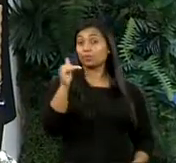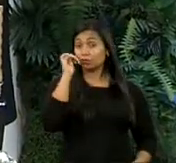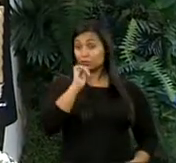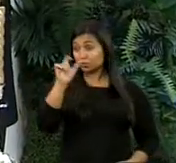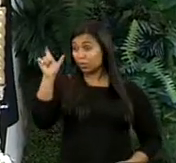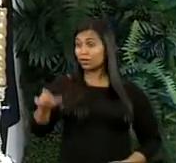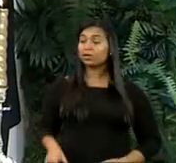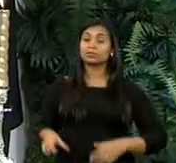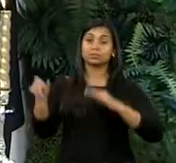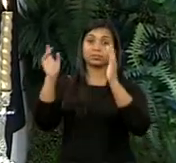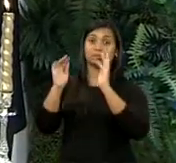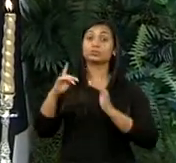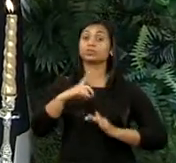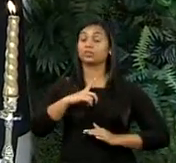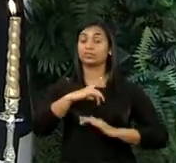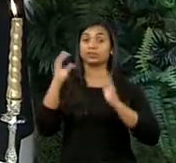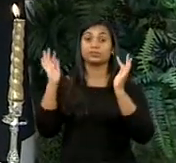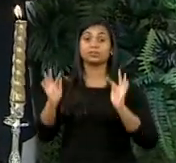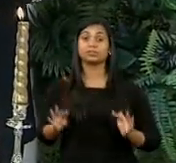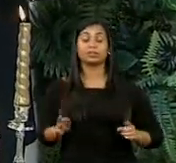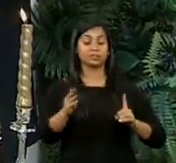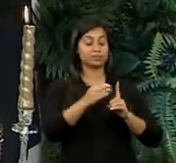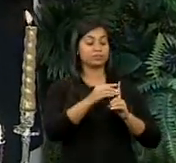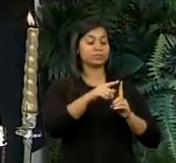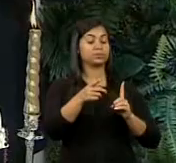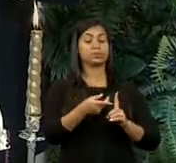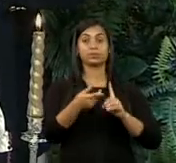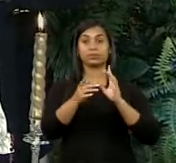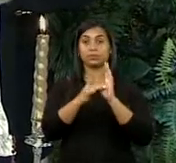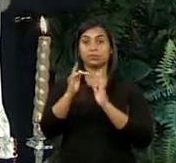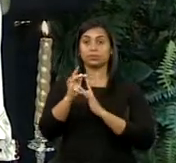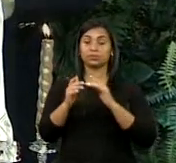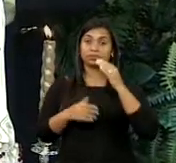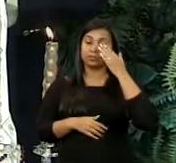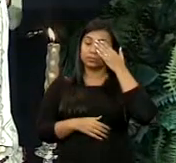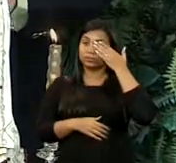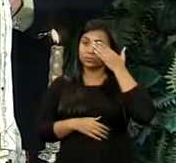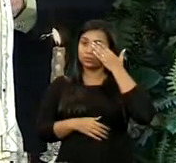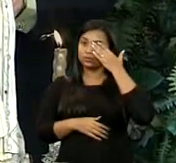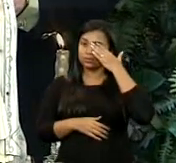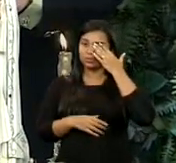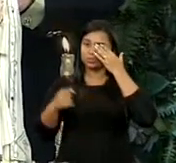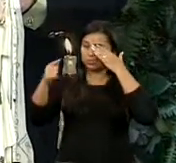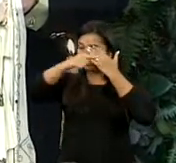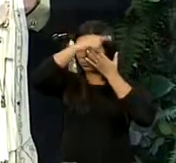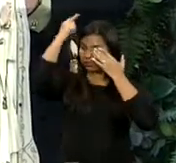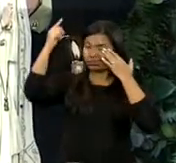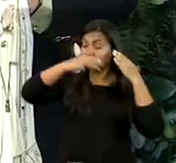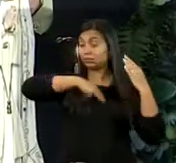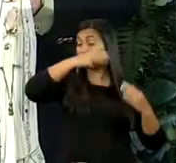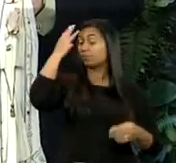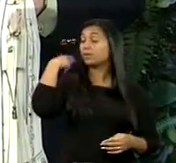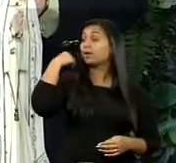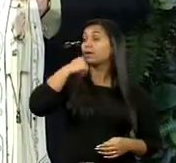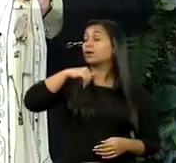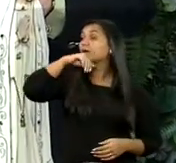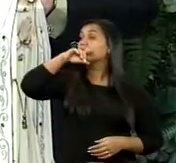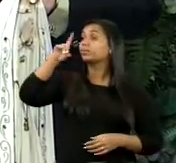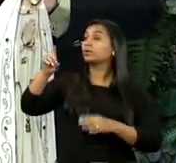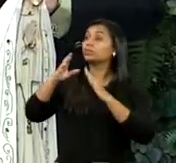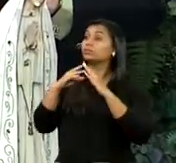Senhor é convosco. Bendita sois vós entre as mulheres, e bendito é o fruto do vosso ventre, Jesus.